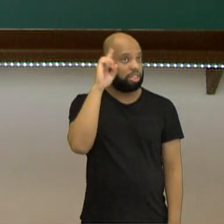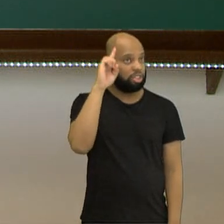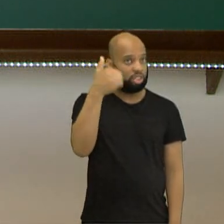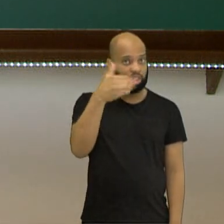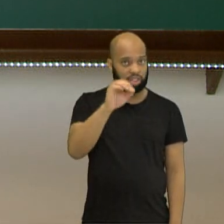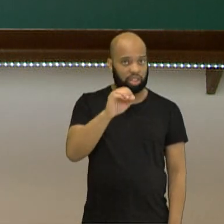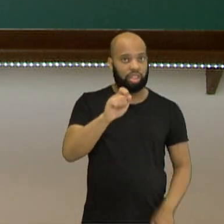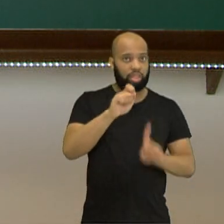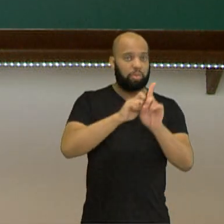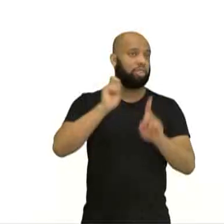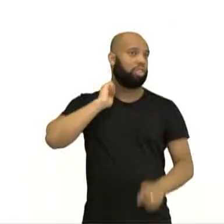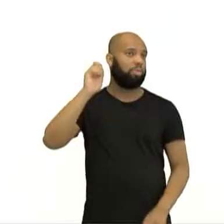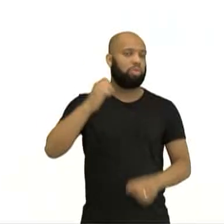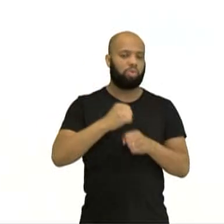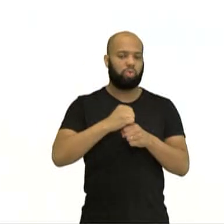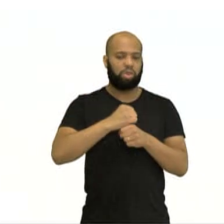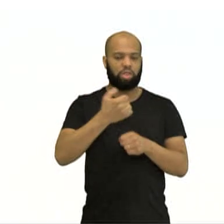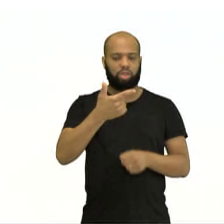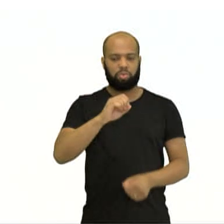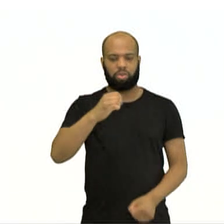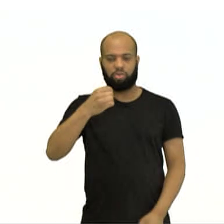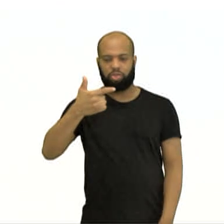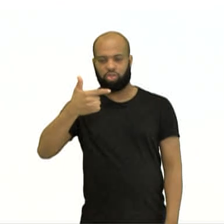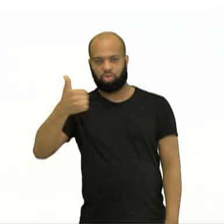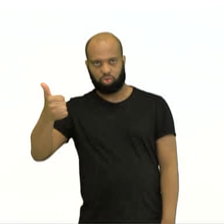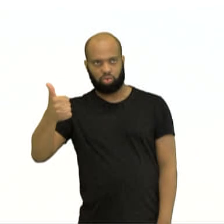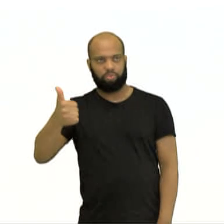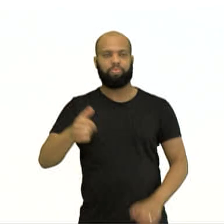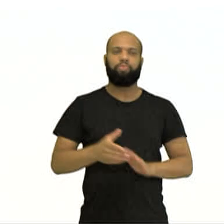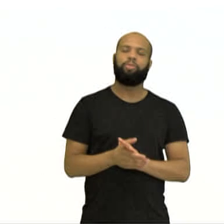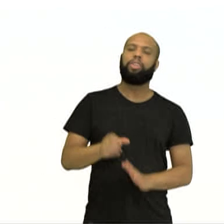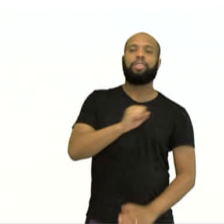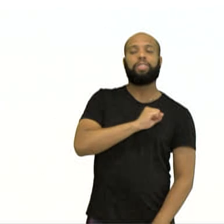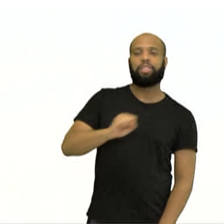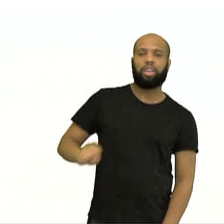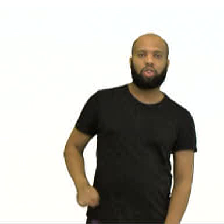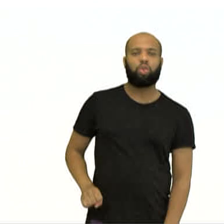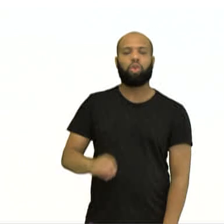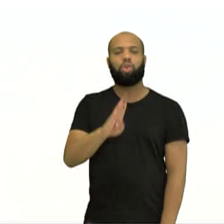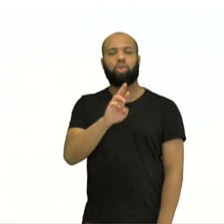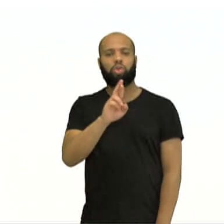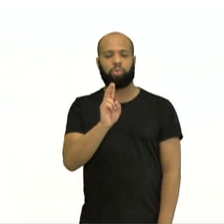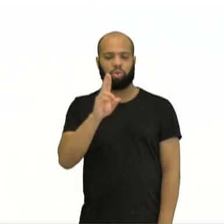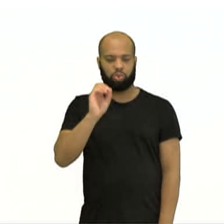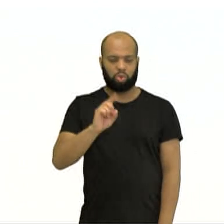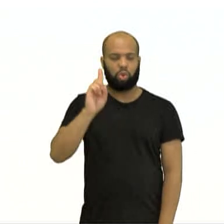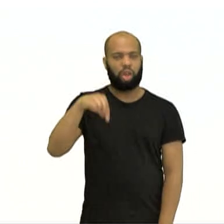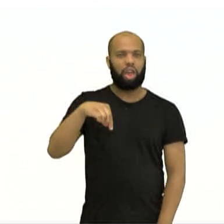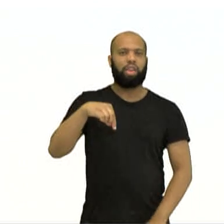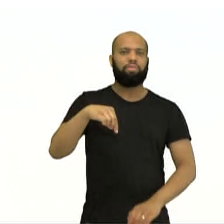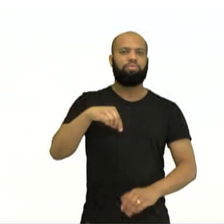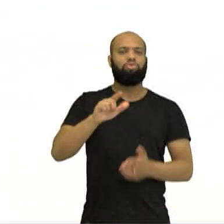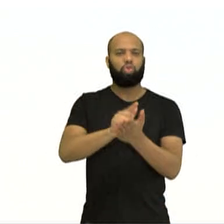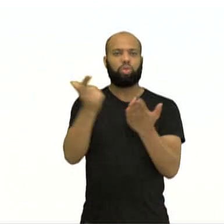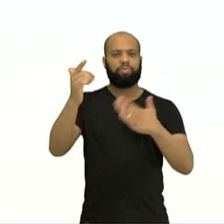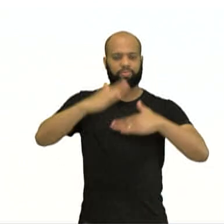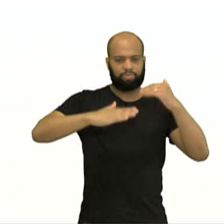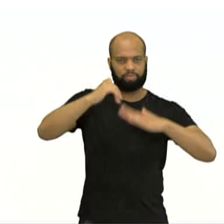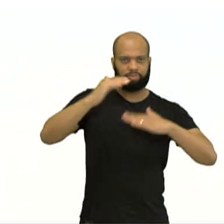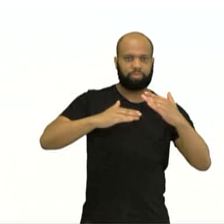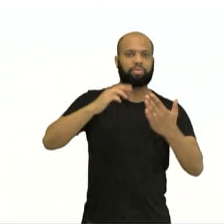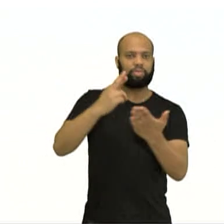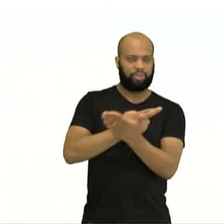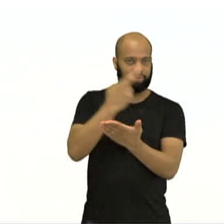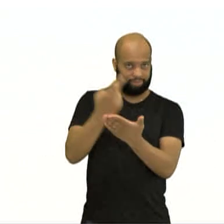de 2021. Senhor Bruno Vaiano, jornalista da Super Interessante. Olá, Bruno! Gostei